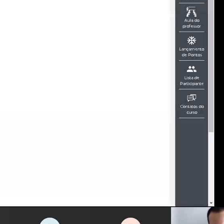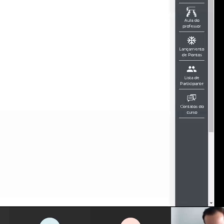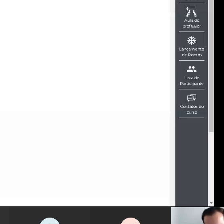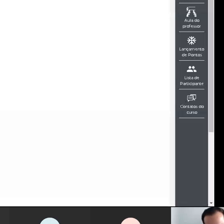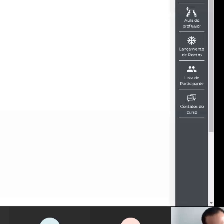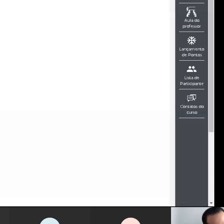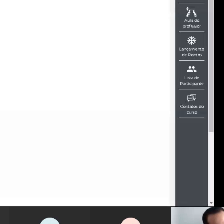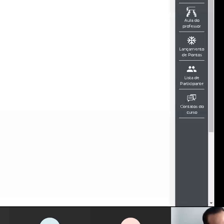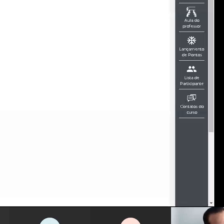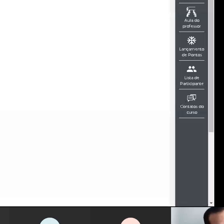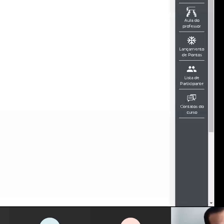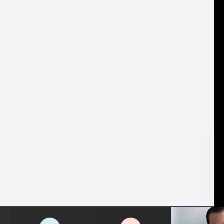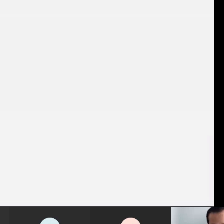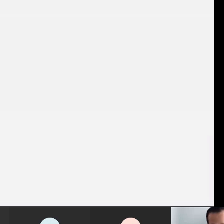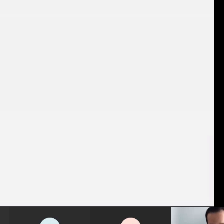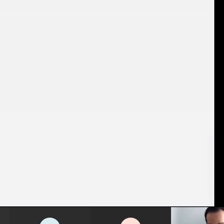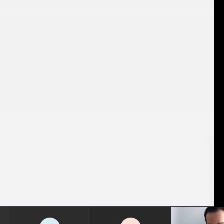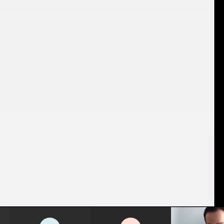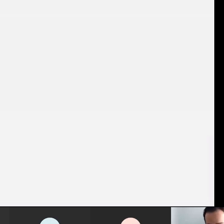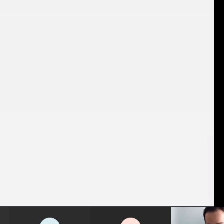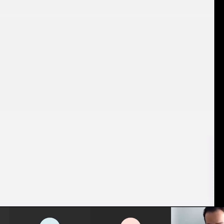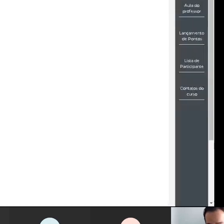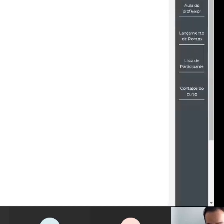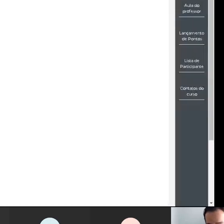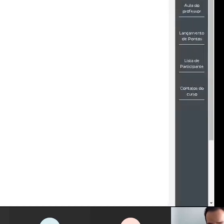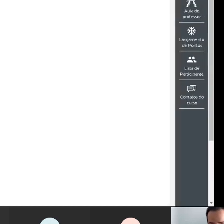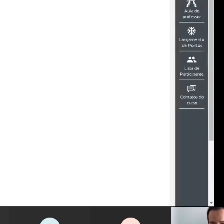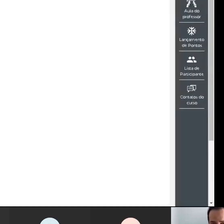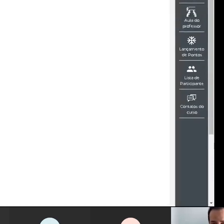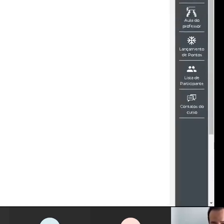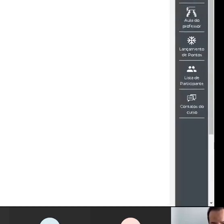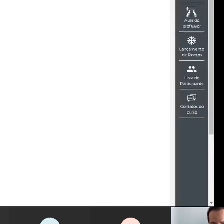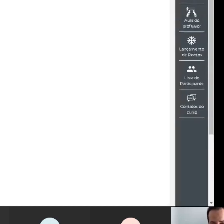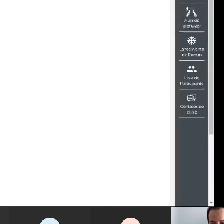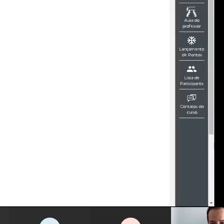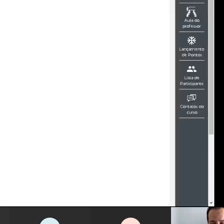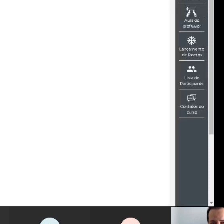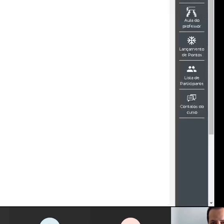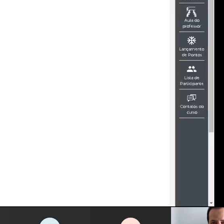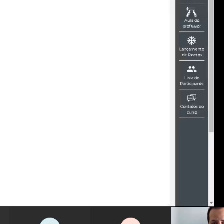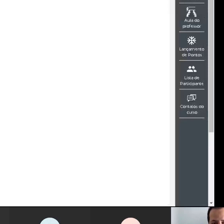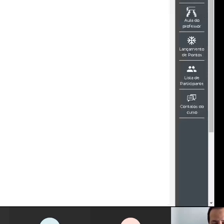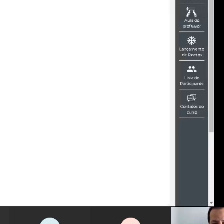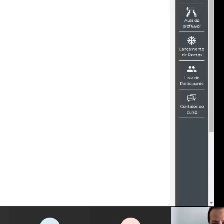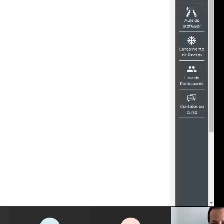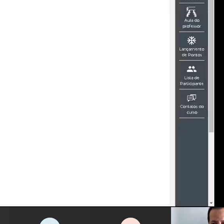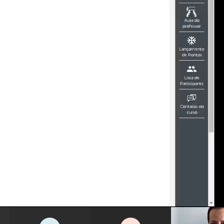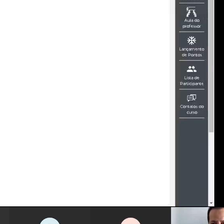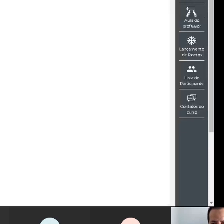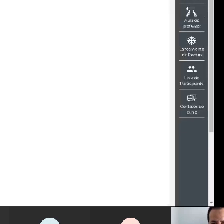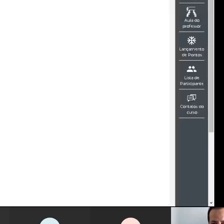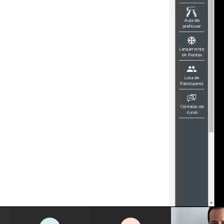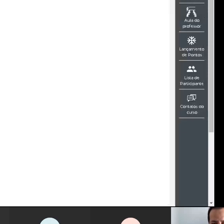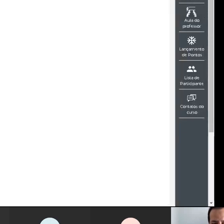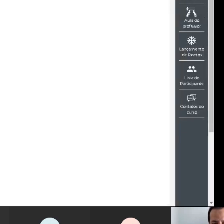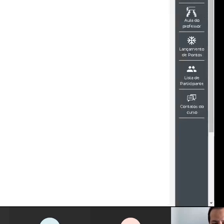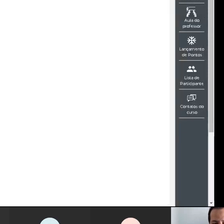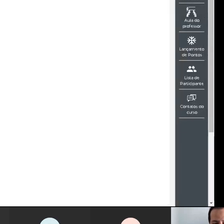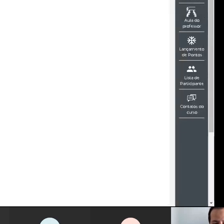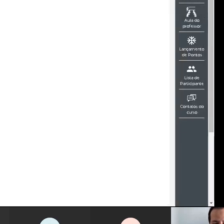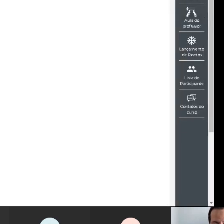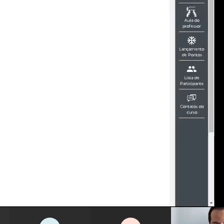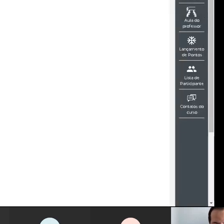certinho? Onde a gente vai, né, trabalhar aqui no ambiente virtual, aqui